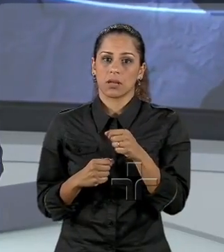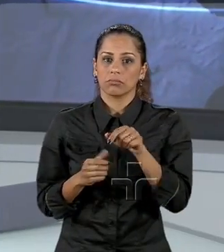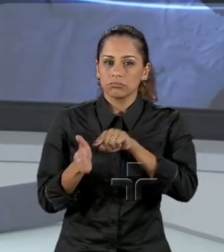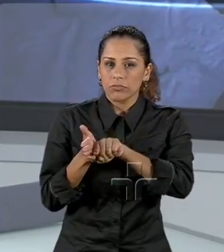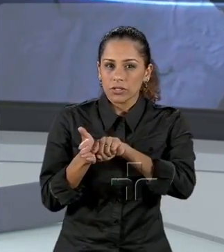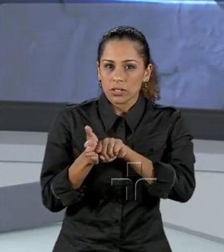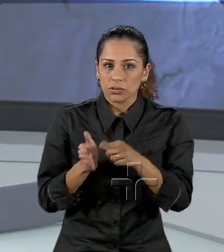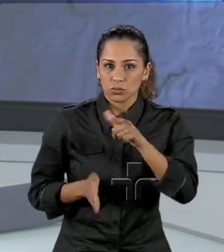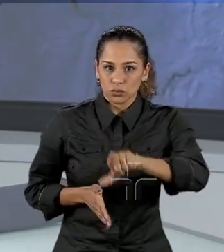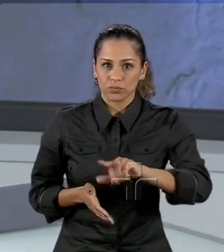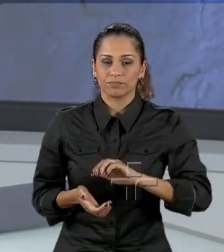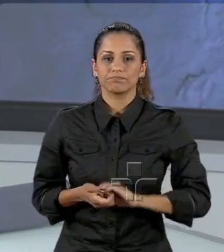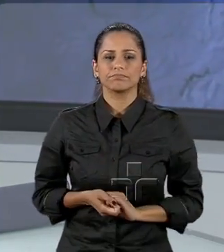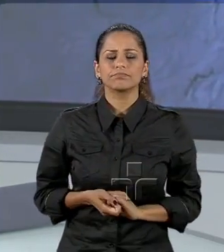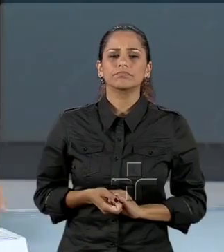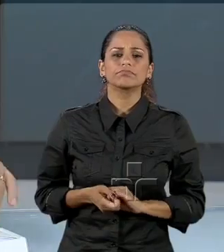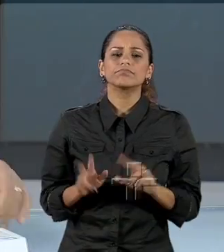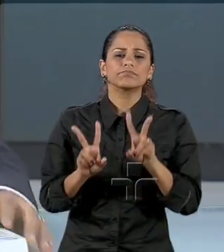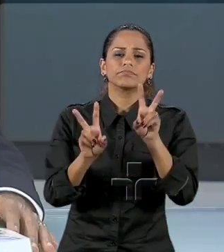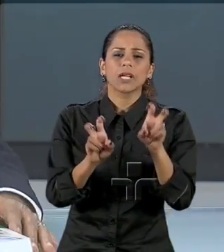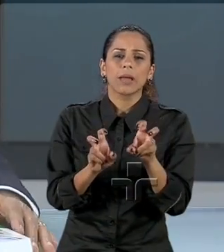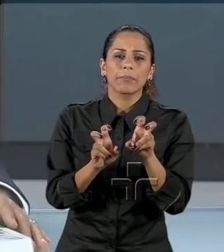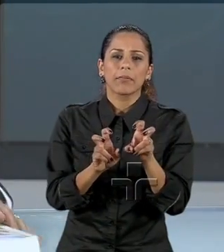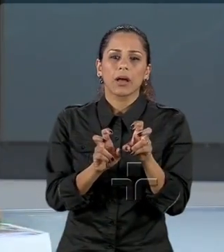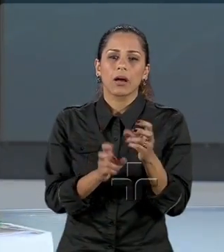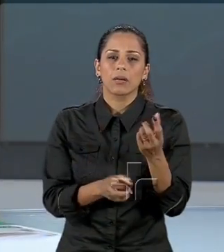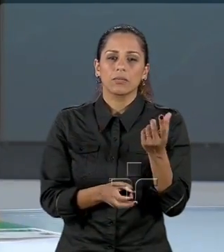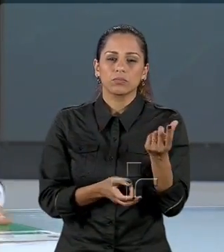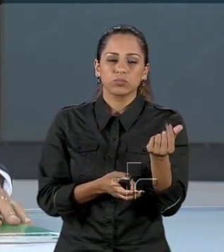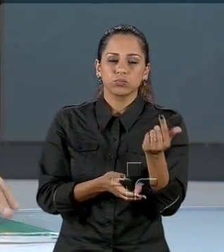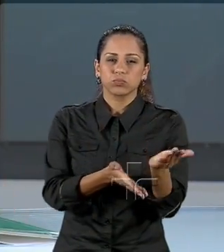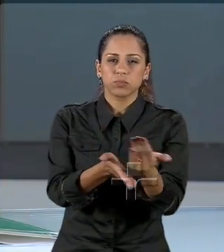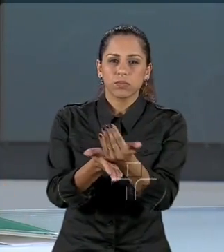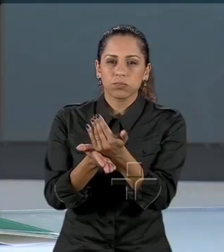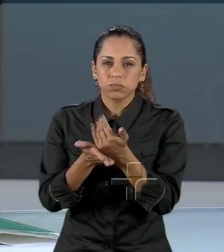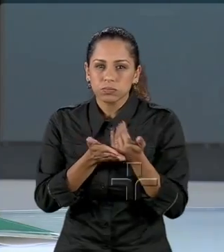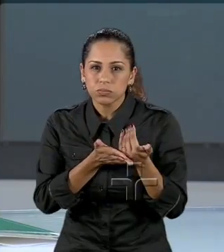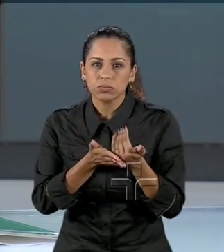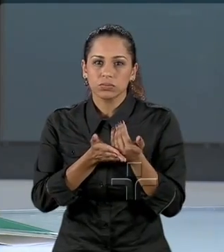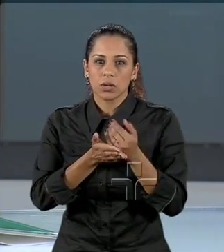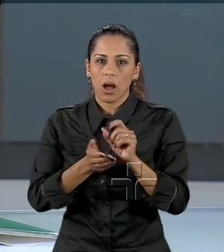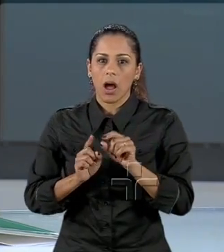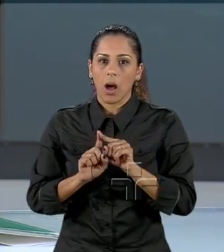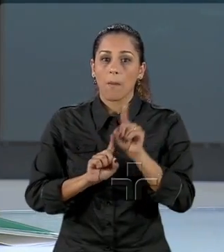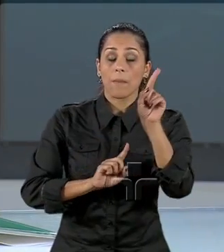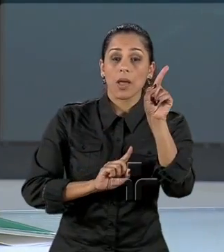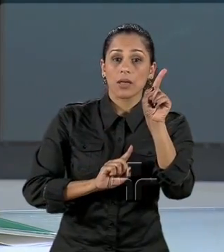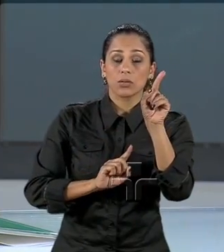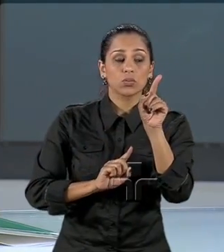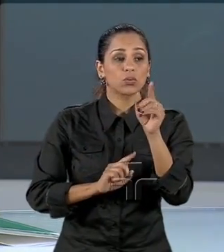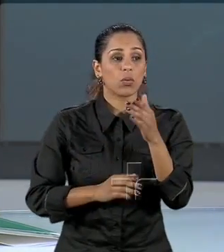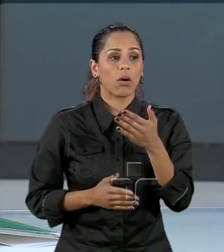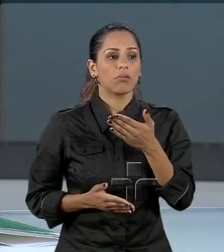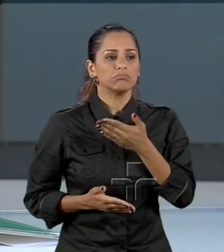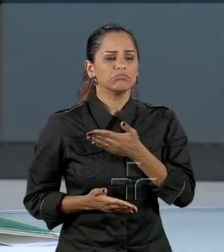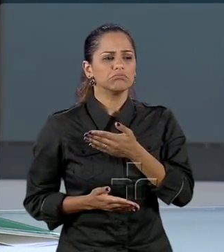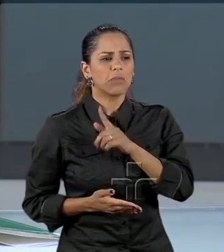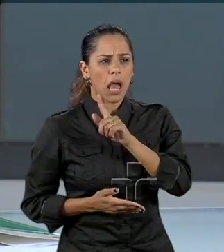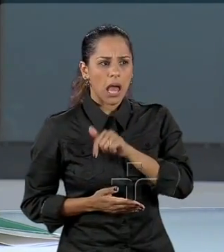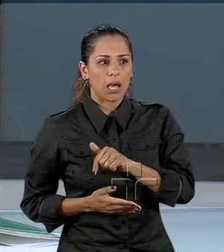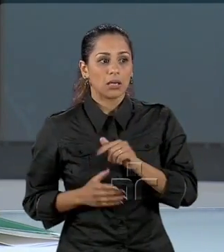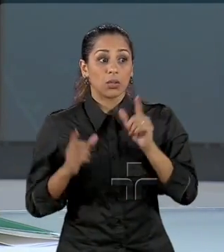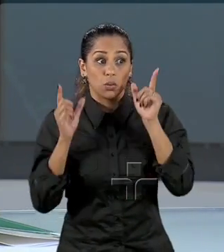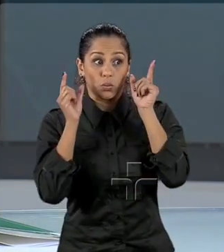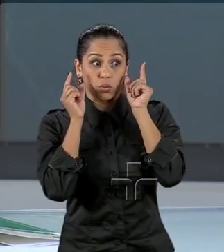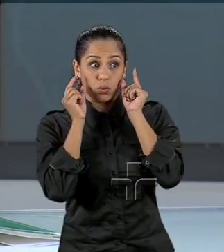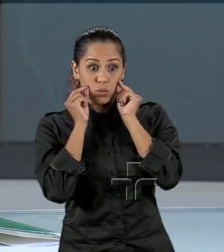Sobre o aumento na arrecadação, ministro? É um alívio para o governo. Facilita o ajuste fiscal, a compatibilidade